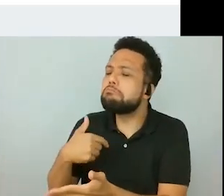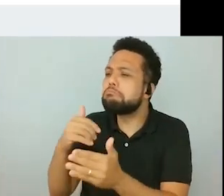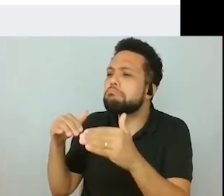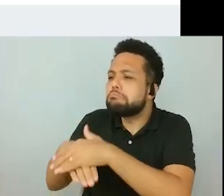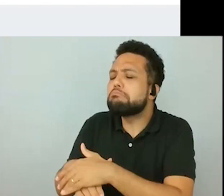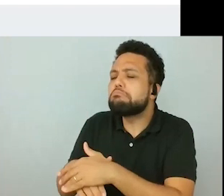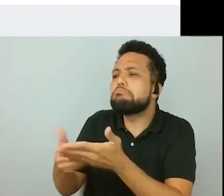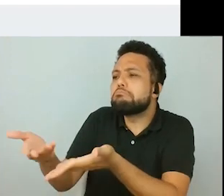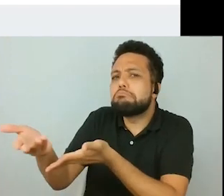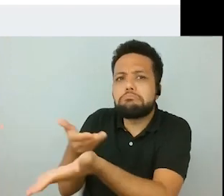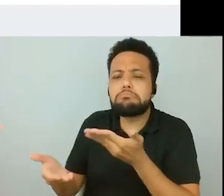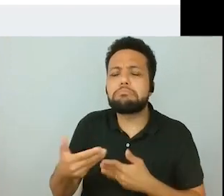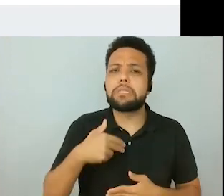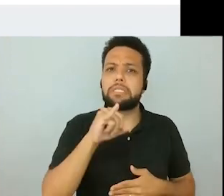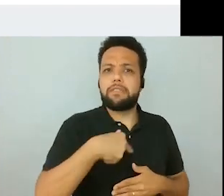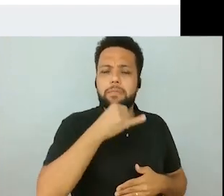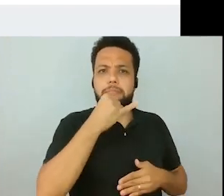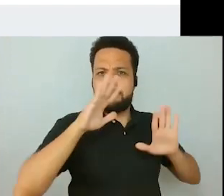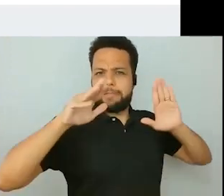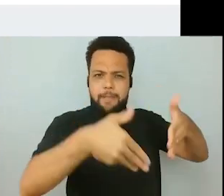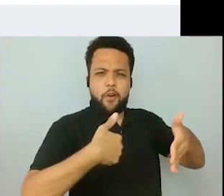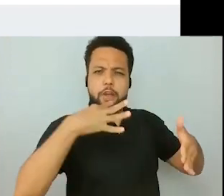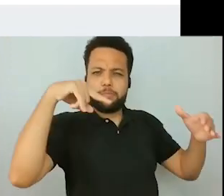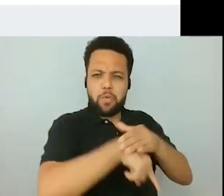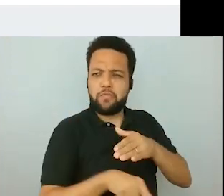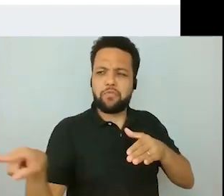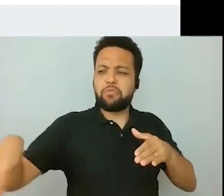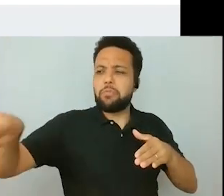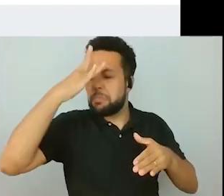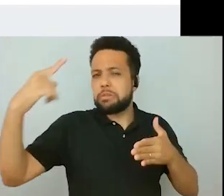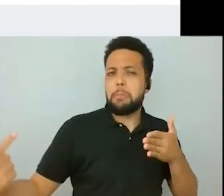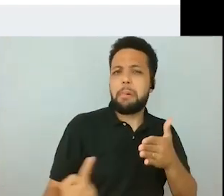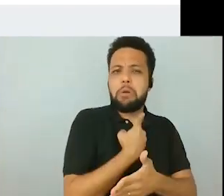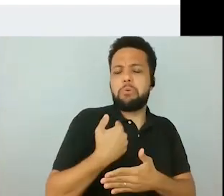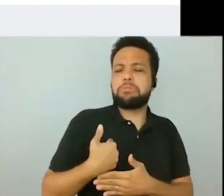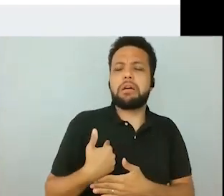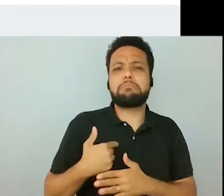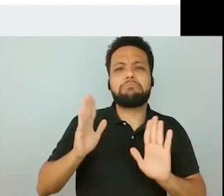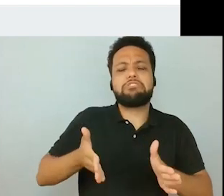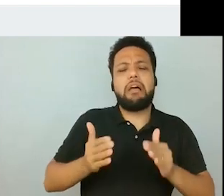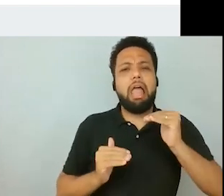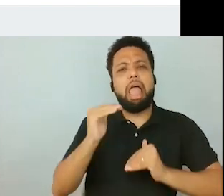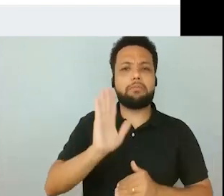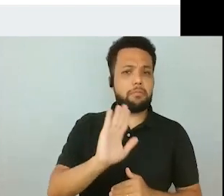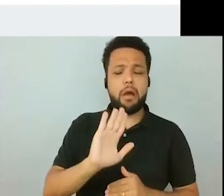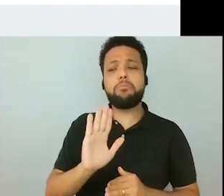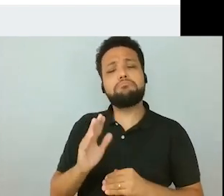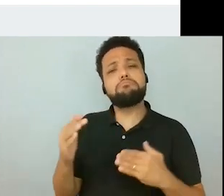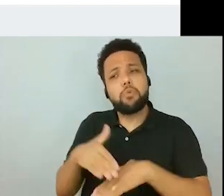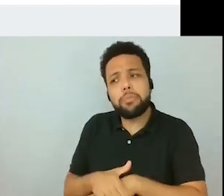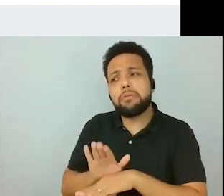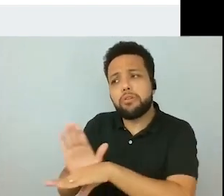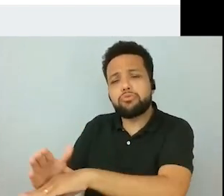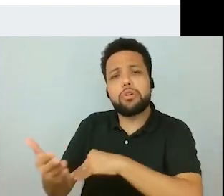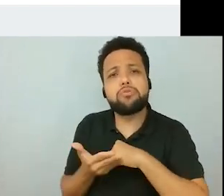fizer uma pergunta para outra, vão achar que é uma pergunta boba e não vão querer te ajudar. Então, seja humilde com isso e não julgue os outros também, quando eles